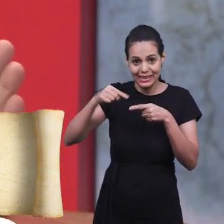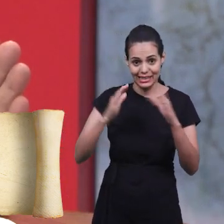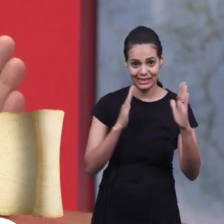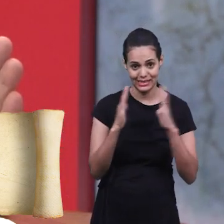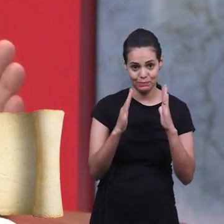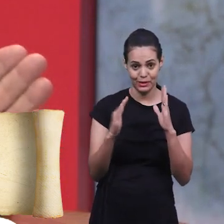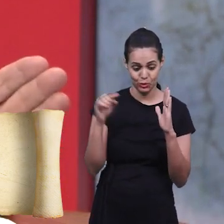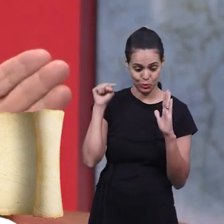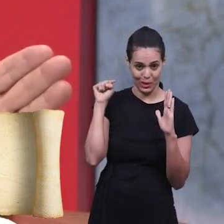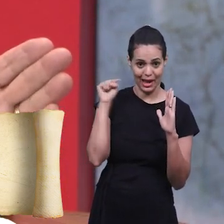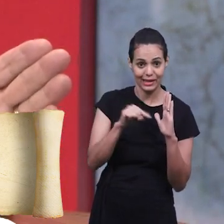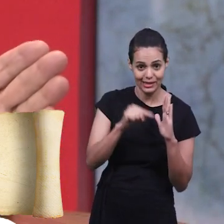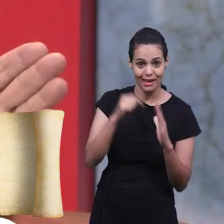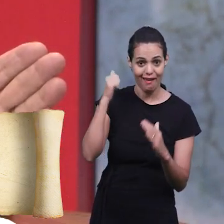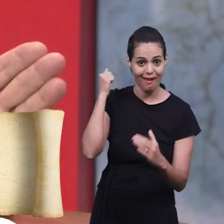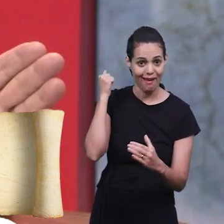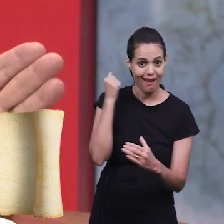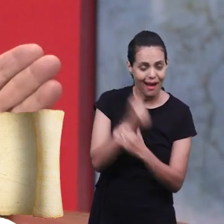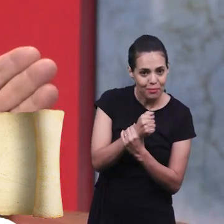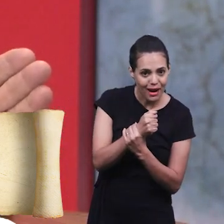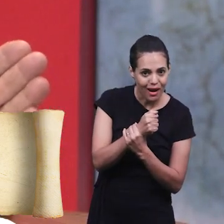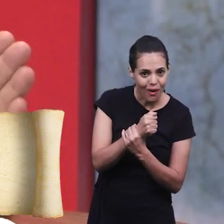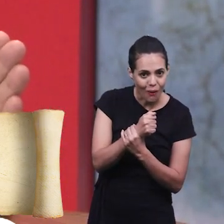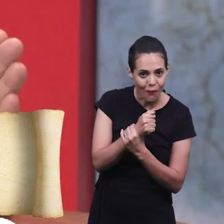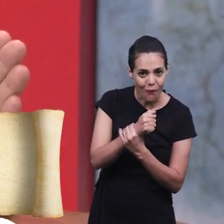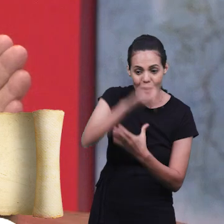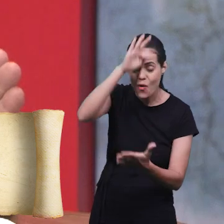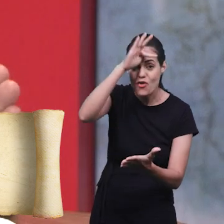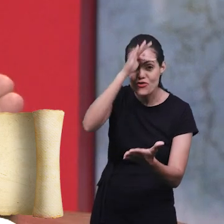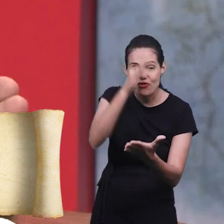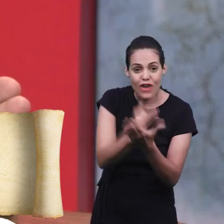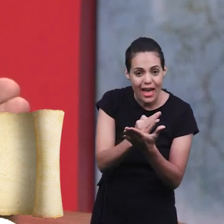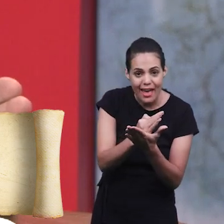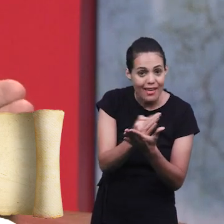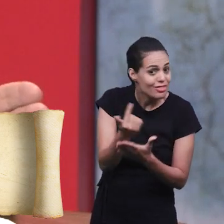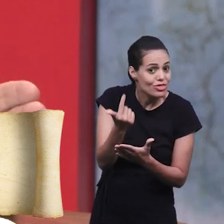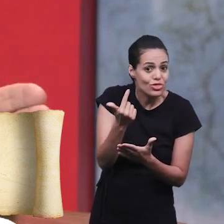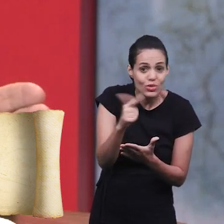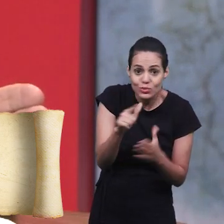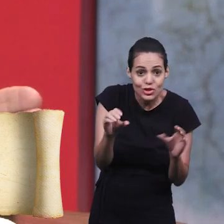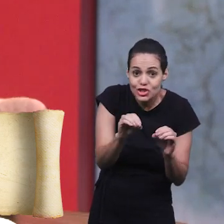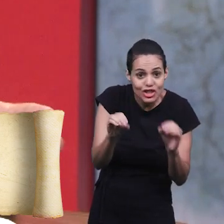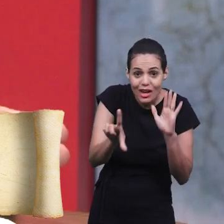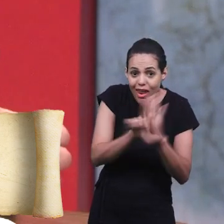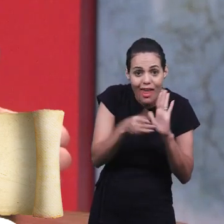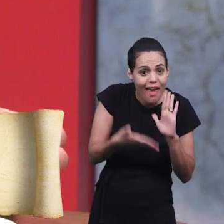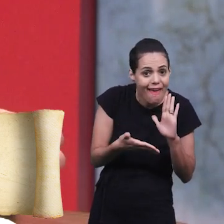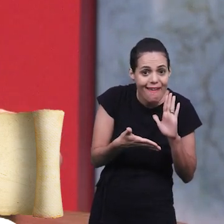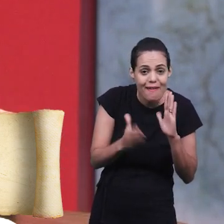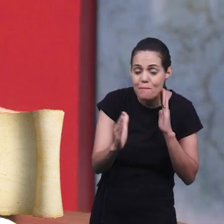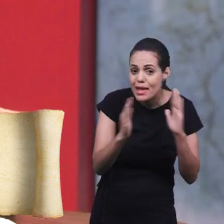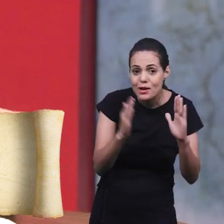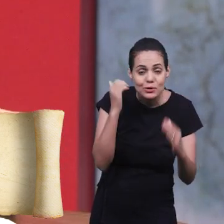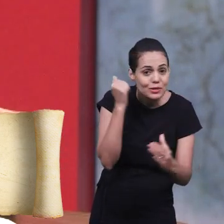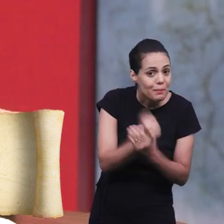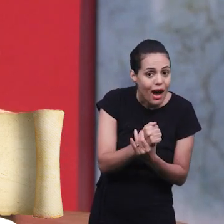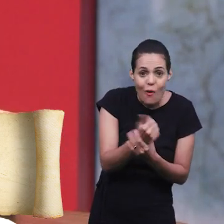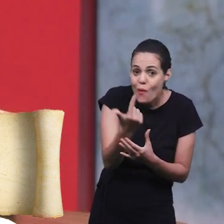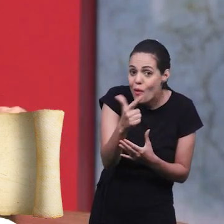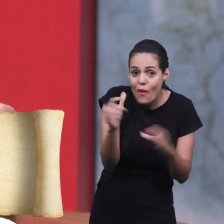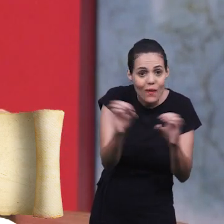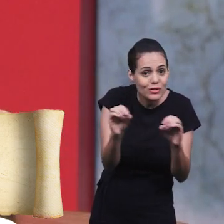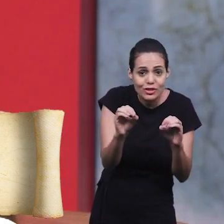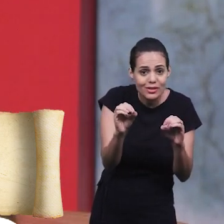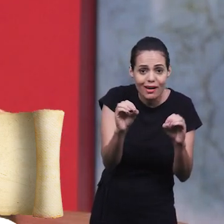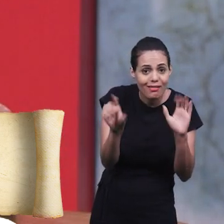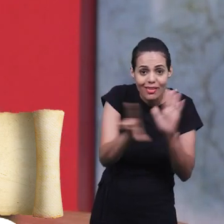para merecer a salvação. Mas diz a palavra, creu Abraão em Deus e isso lhe foi